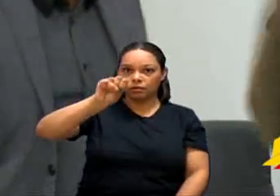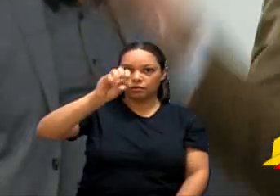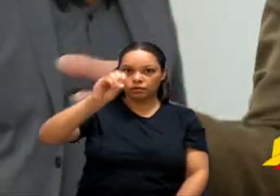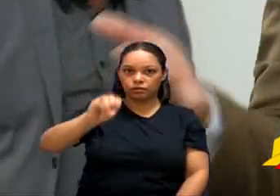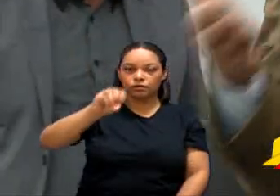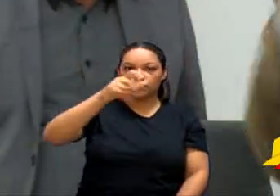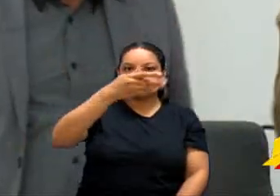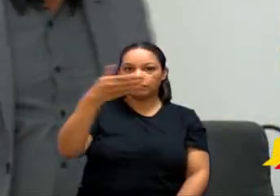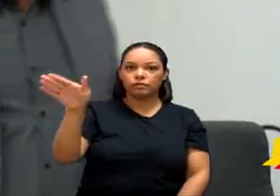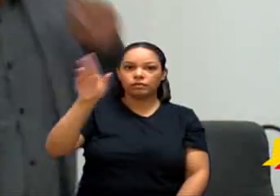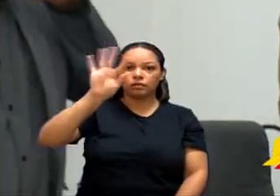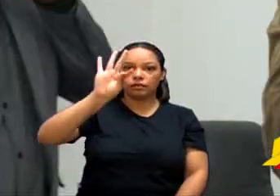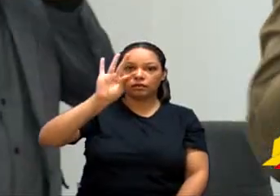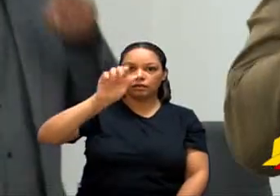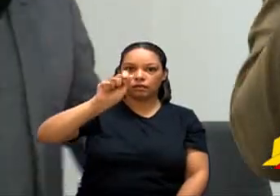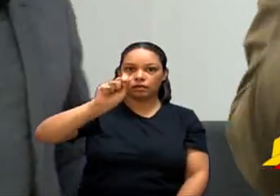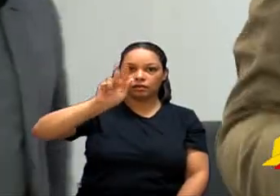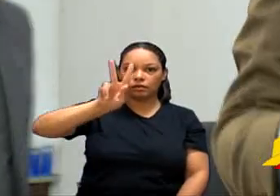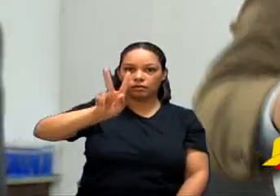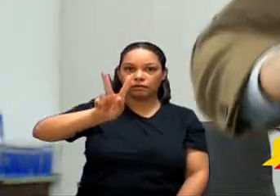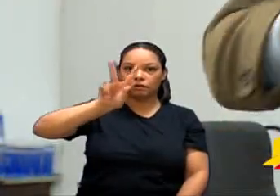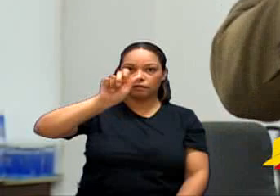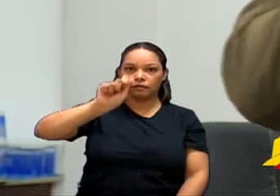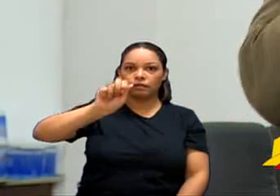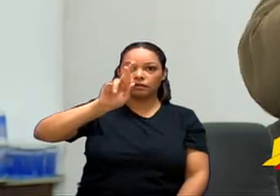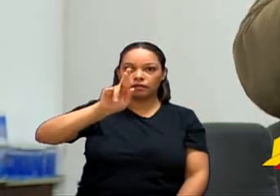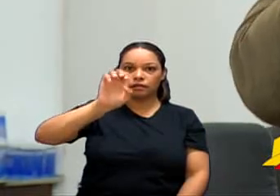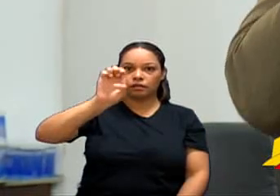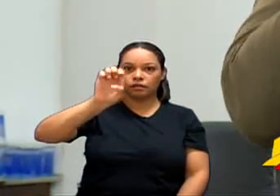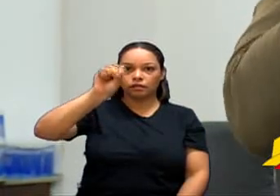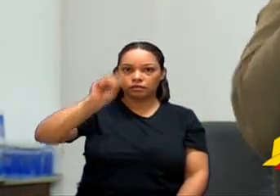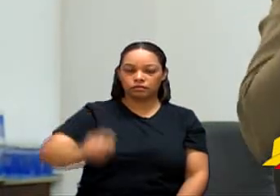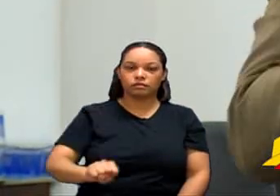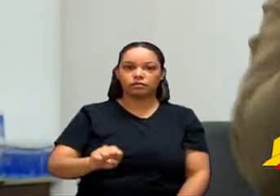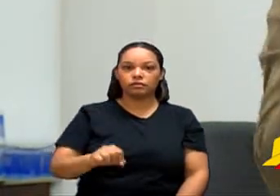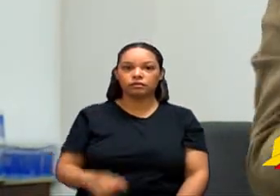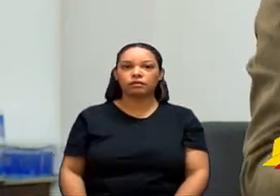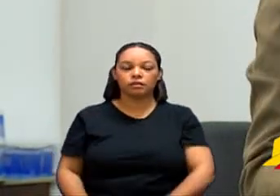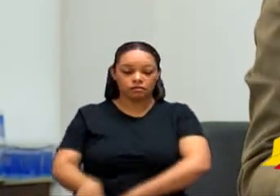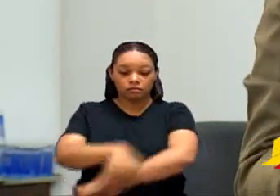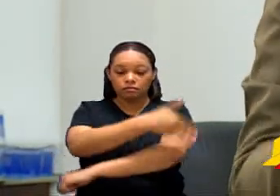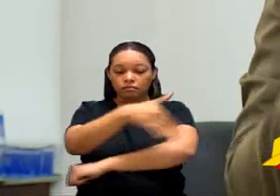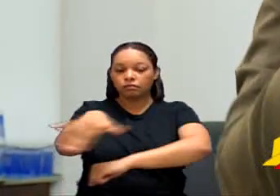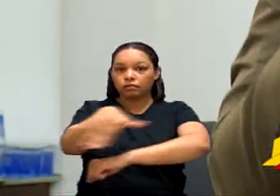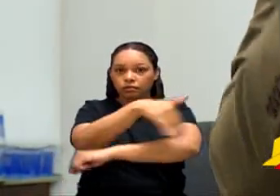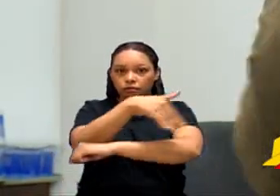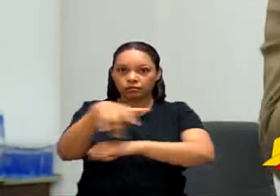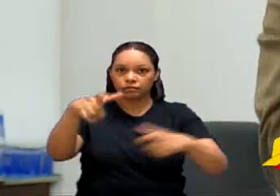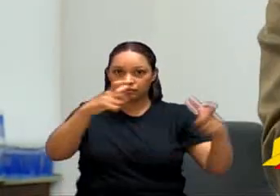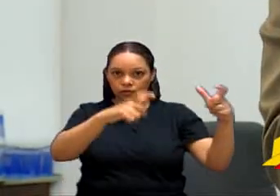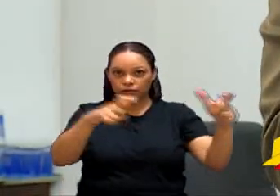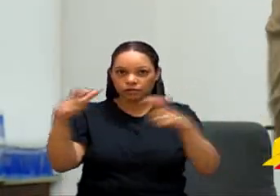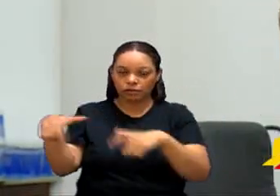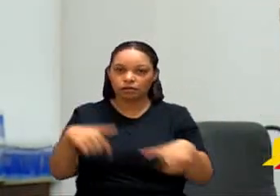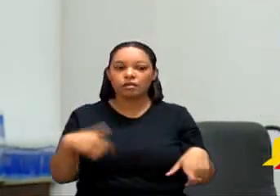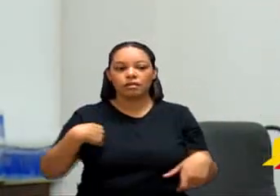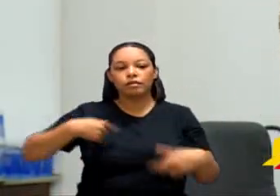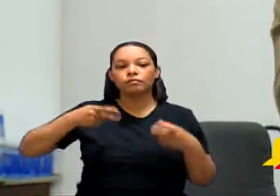Araçoiaba, Alumínio. O trecho que onde está sendo feito toda a parte da duplicação, a gente visitou com a